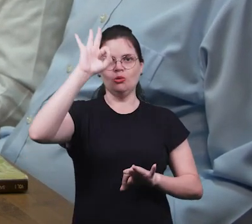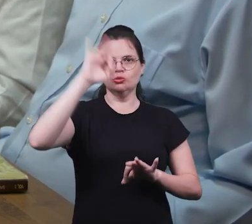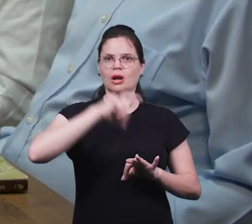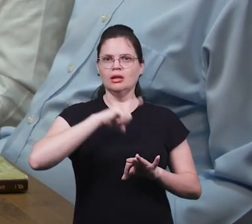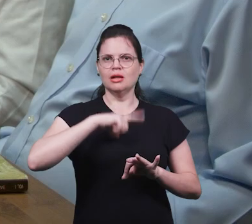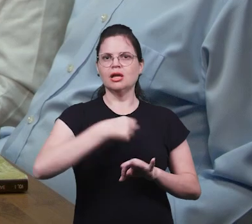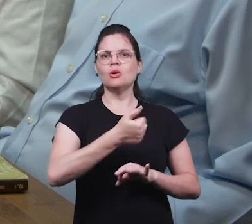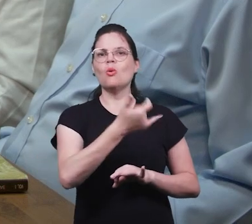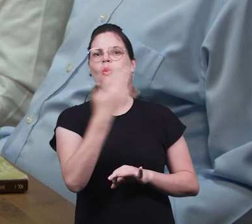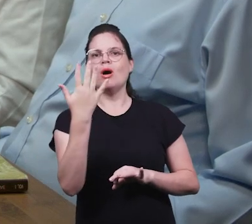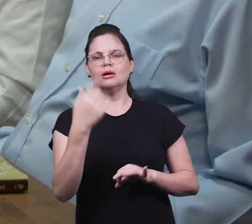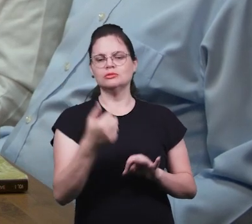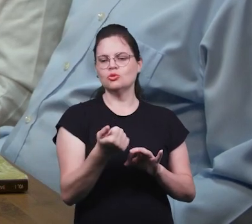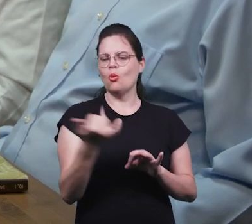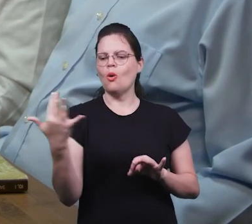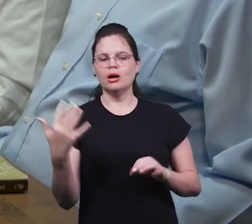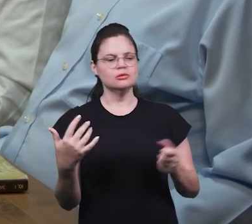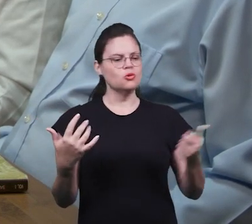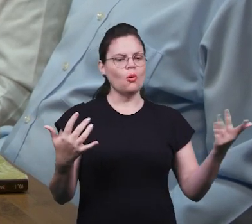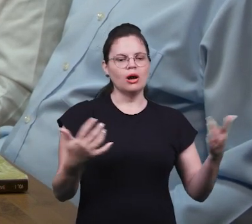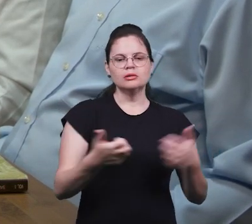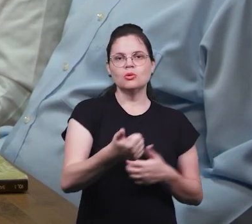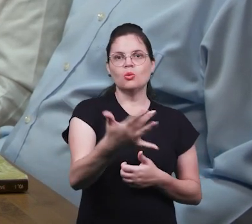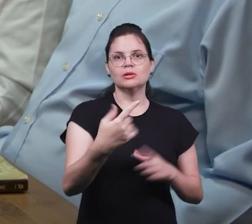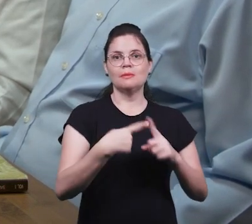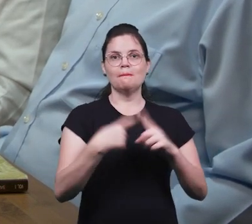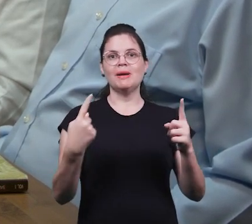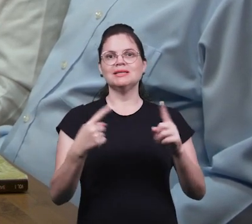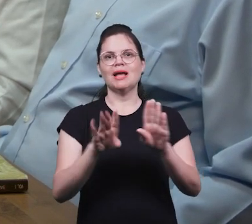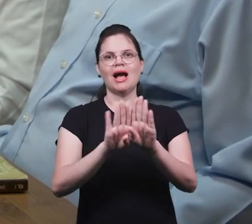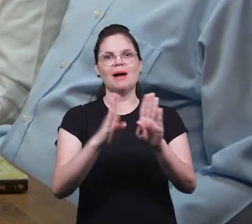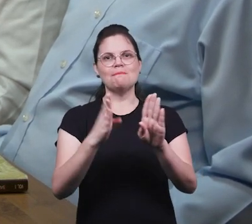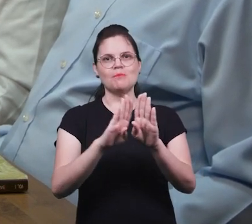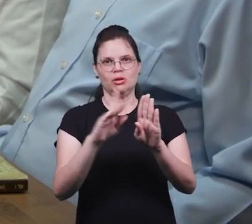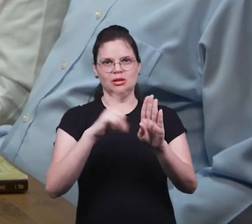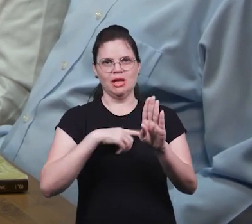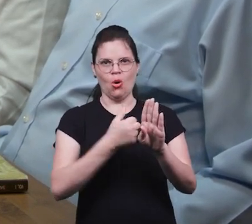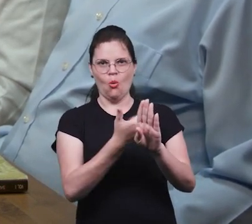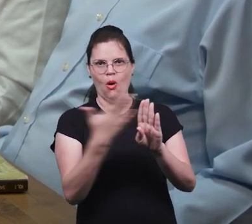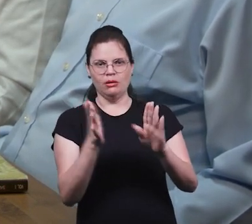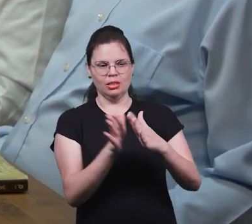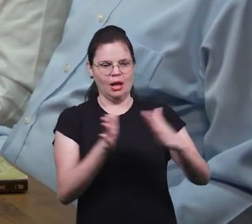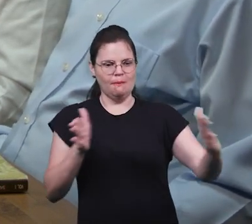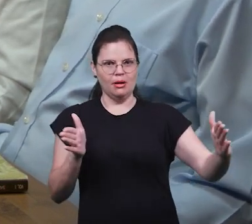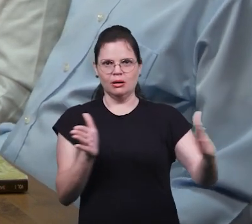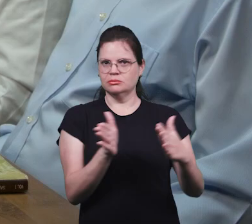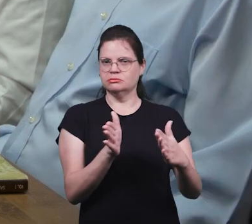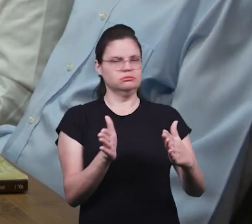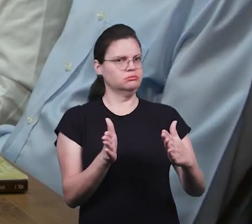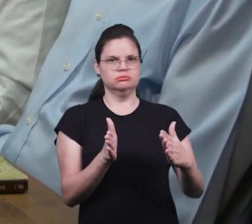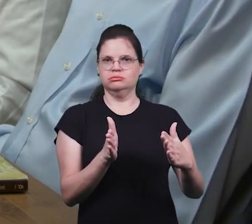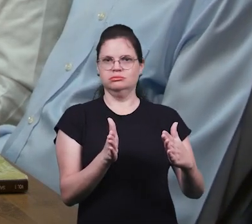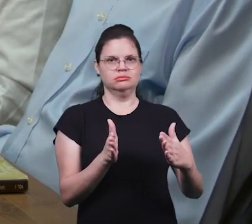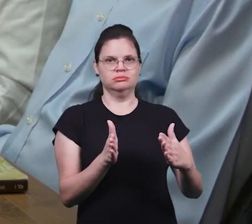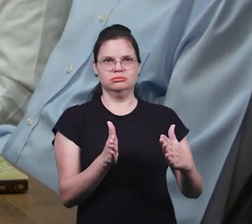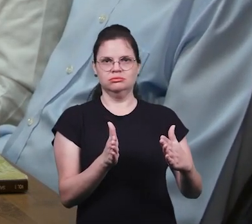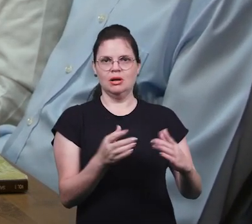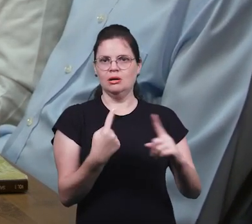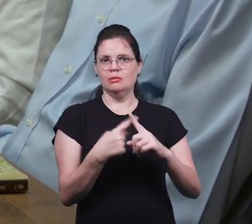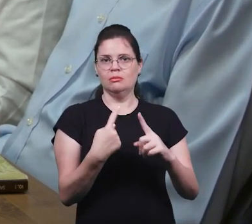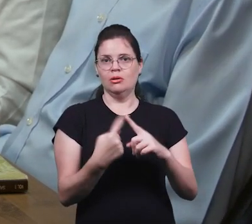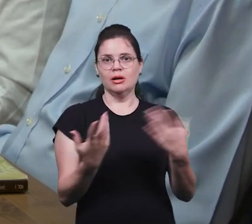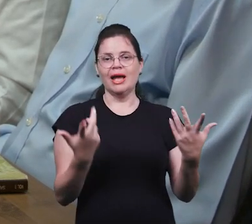Ou seja, a porta fala de quem? Eu sou a porta, né? Jesus, que Jesus não tem medidas, né? Pode chegar a